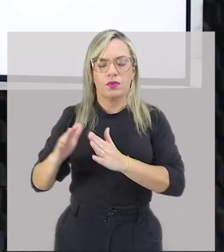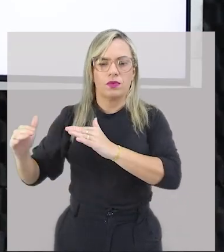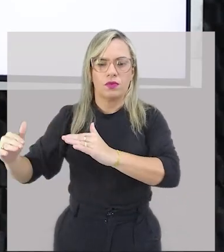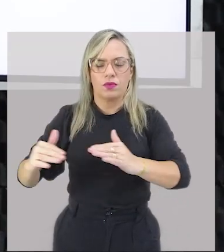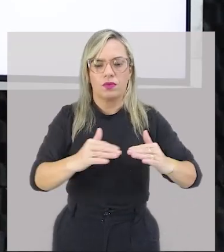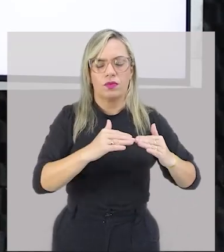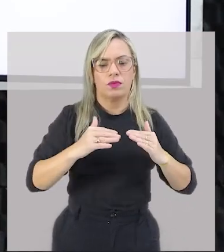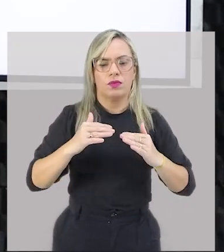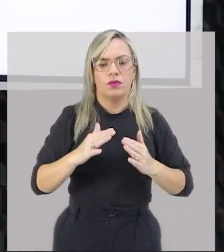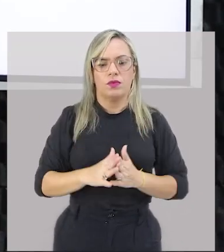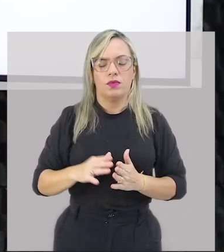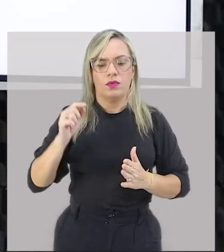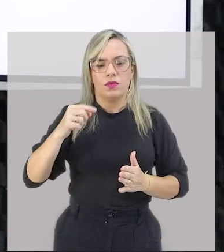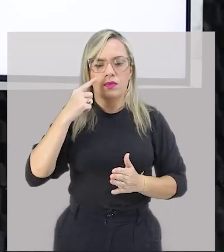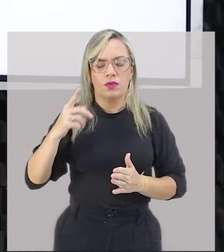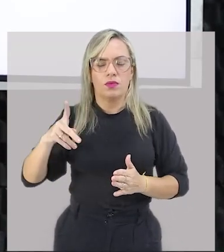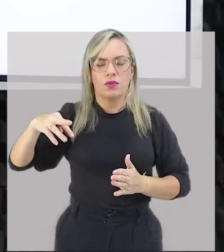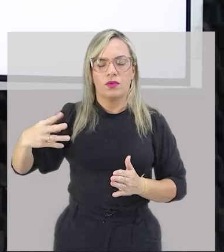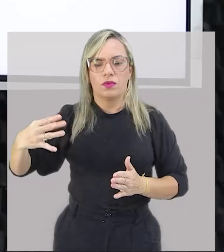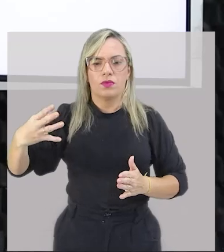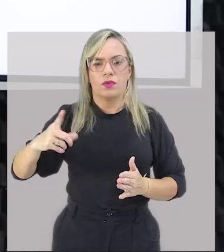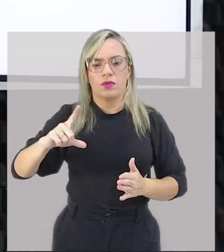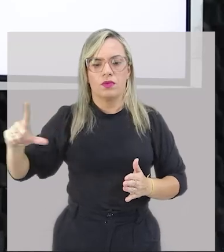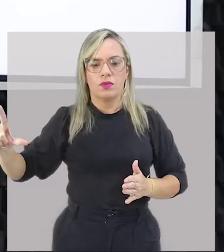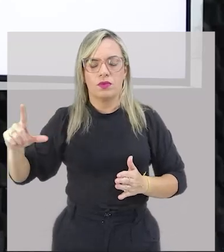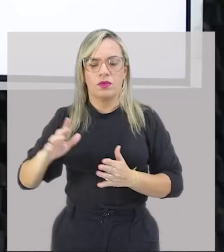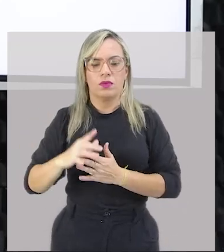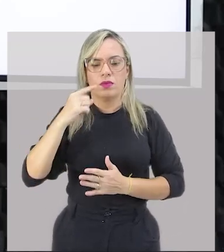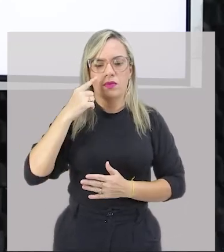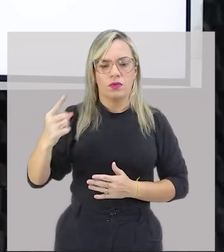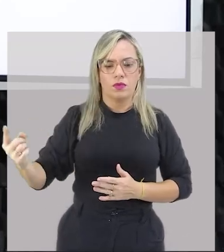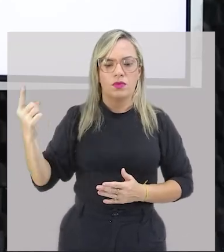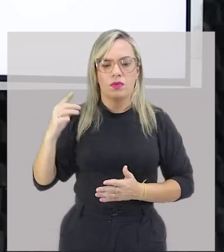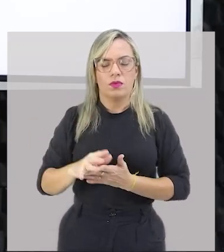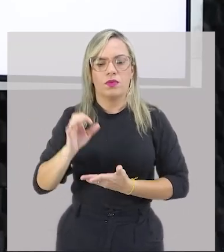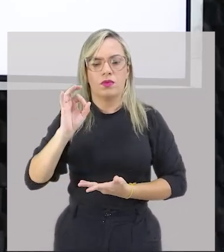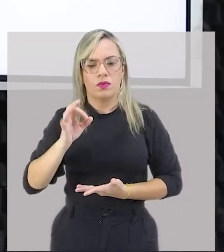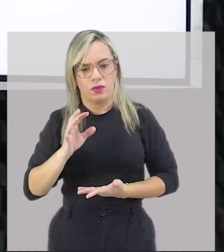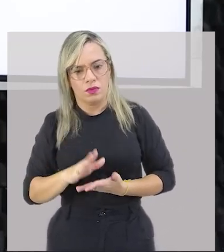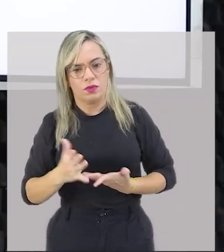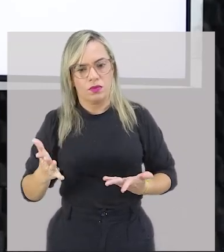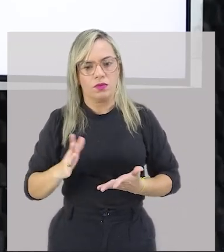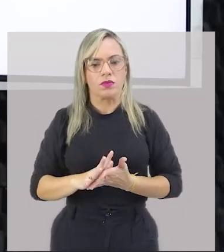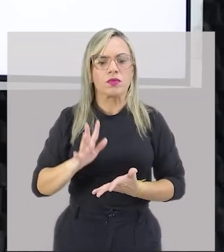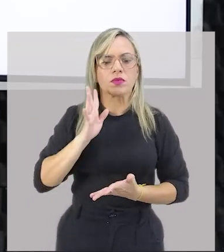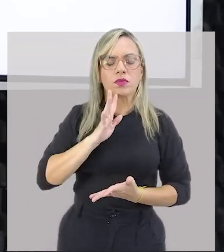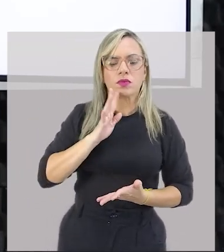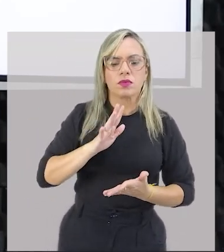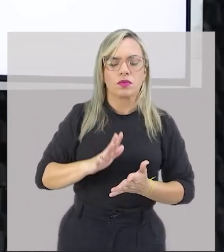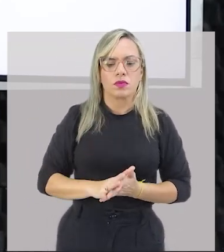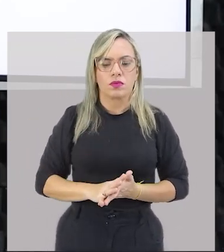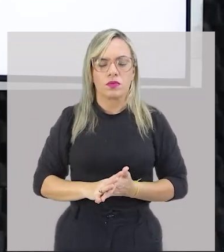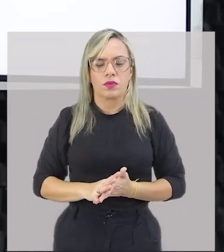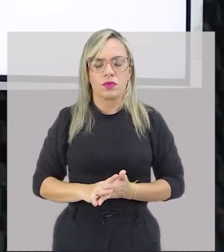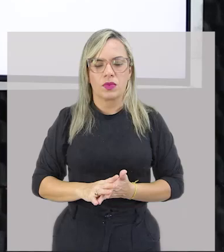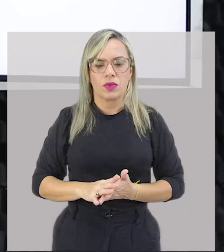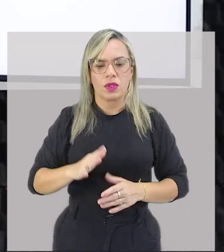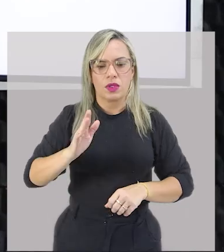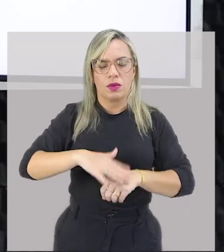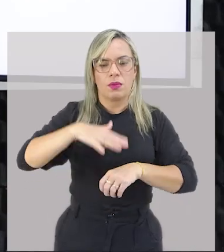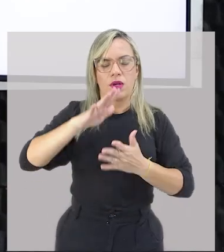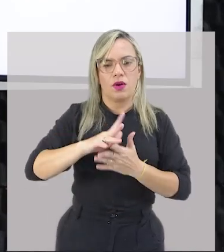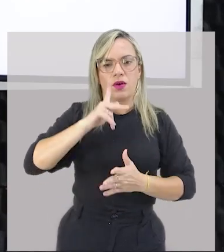diretamente proporcional, tá? Elas são diretamente proporcionais. Beleza. Quanto maior força,